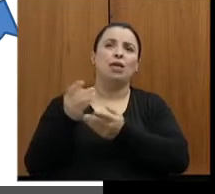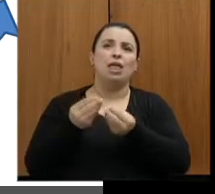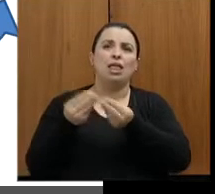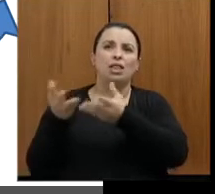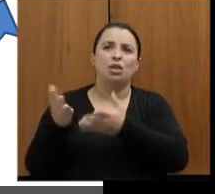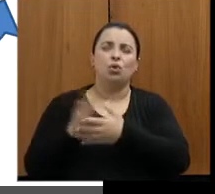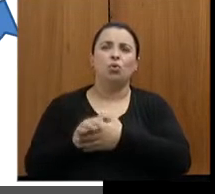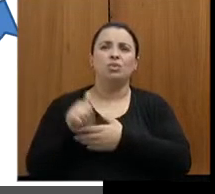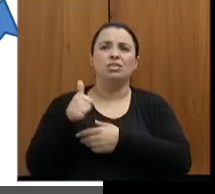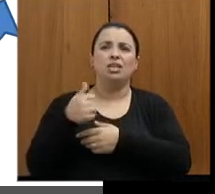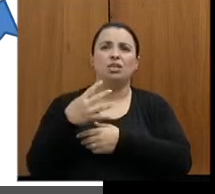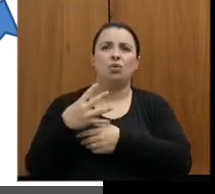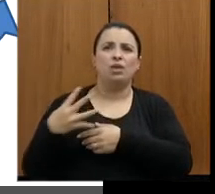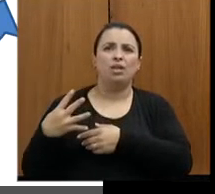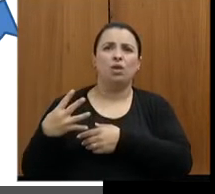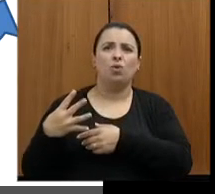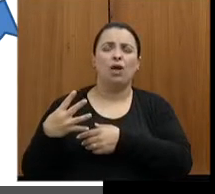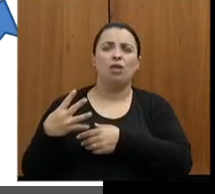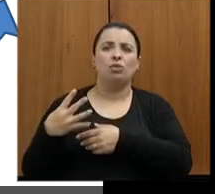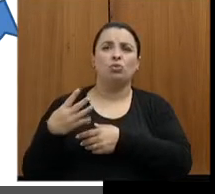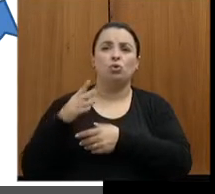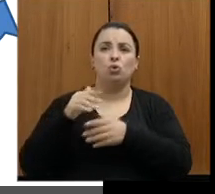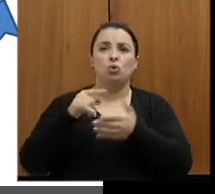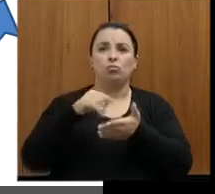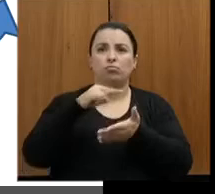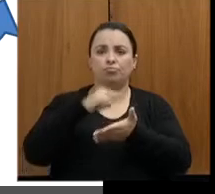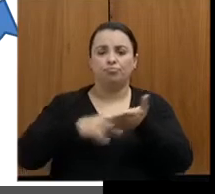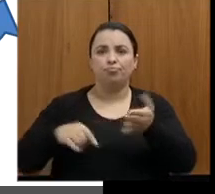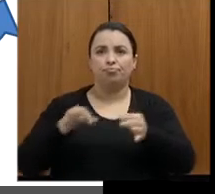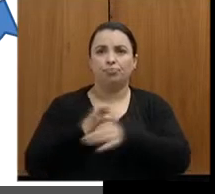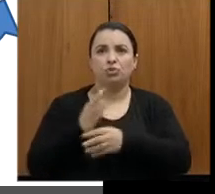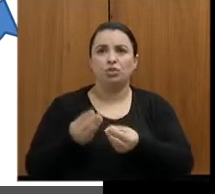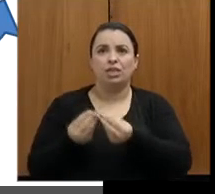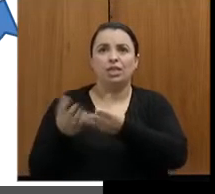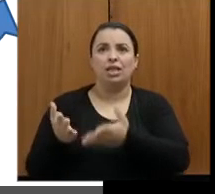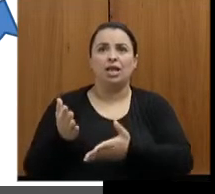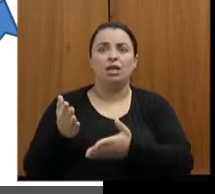144 entregues em 2020.